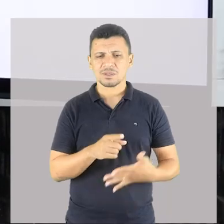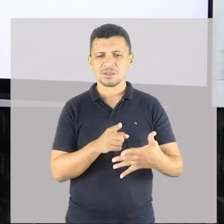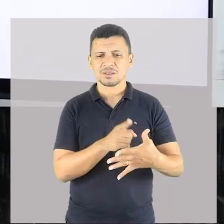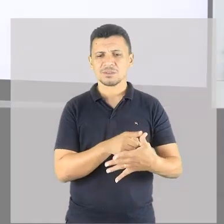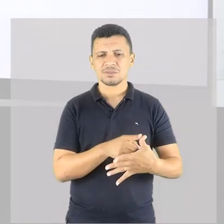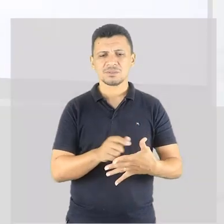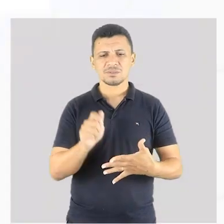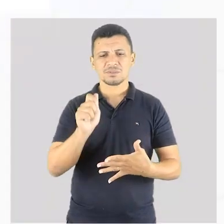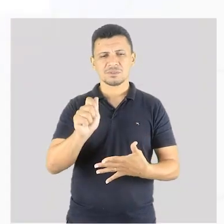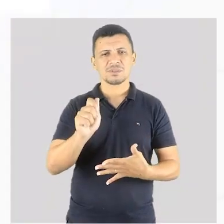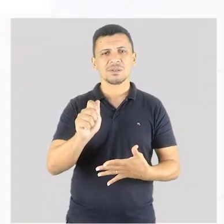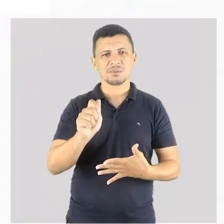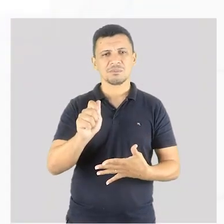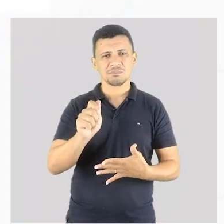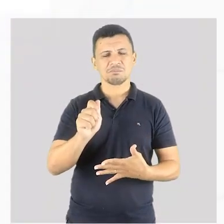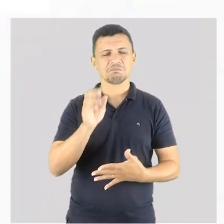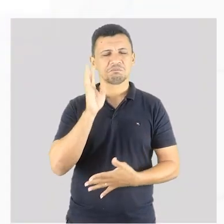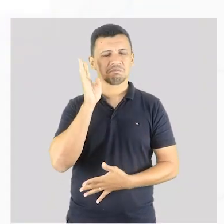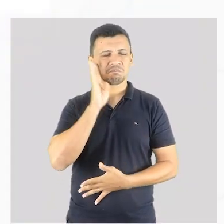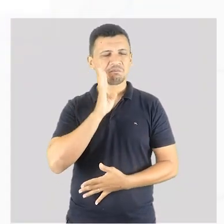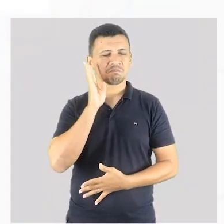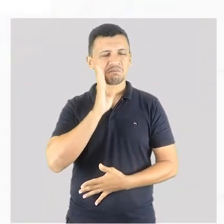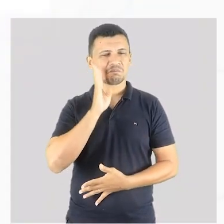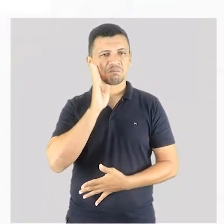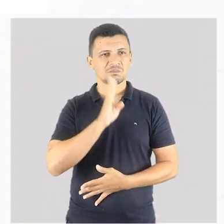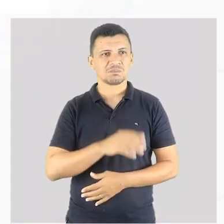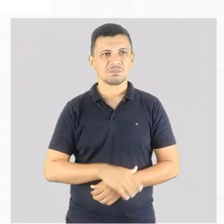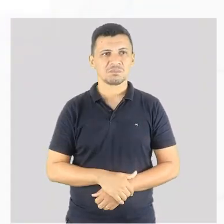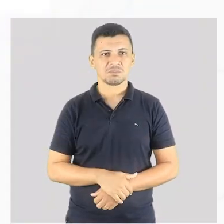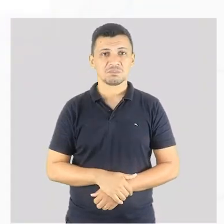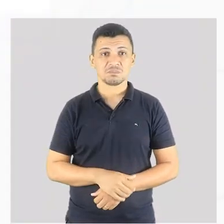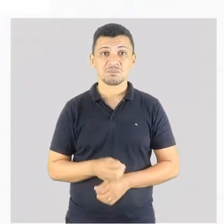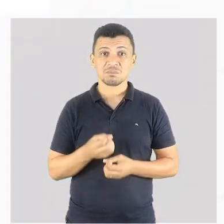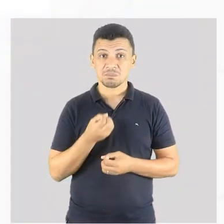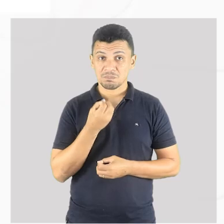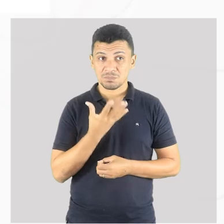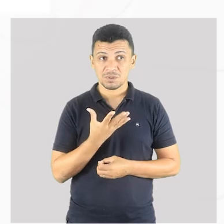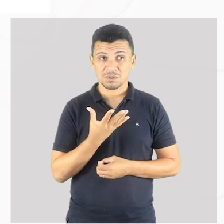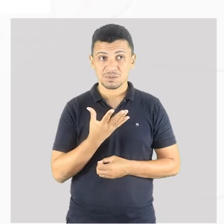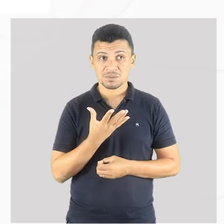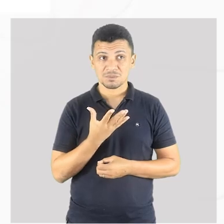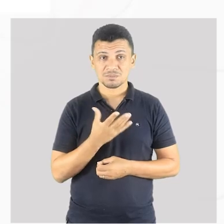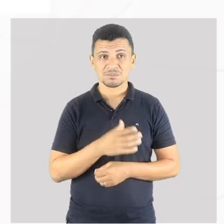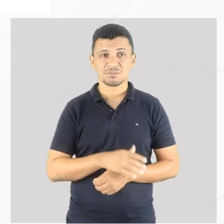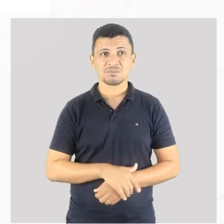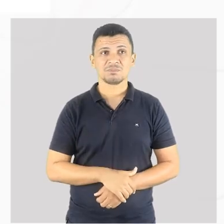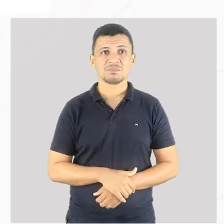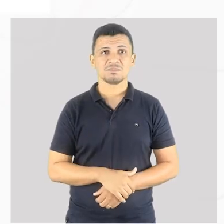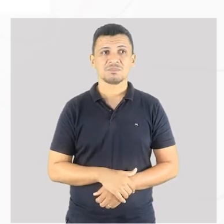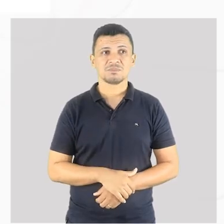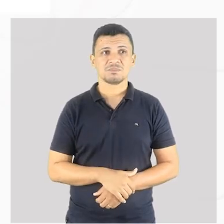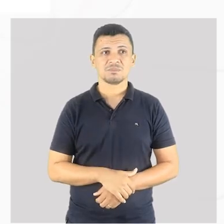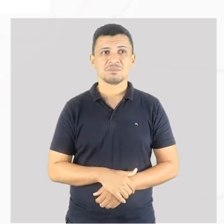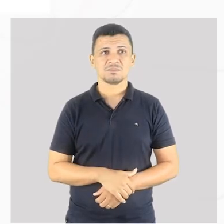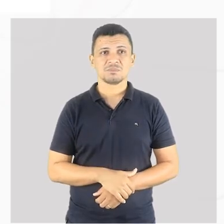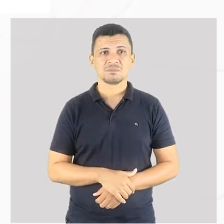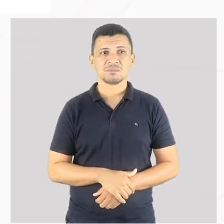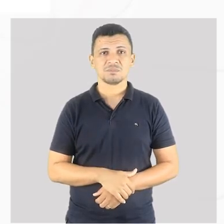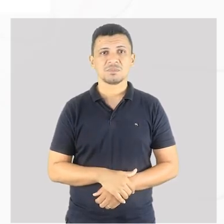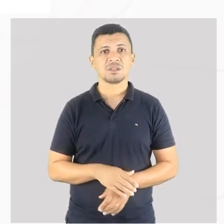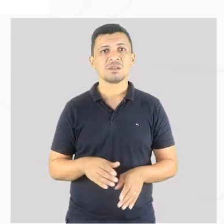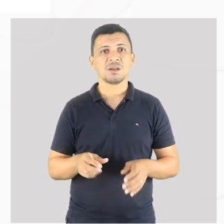é? Beleza. Letra A. Tá bom, gente? Galera, mais